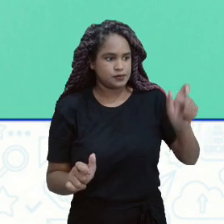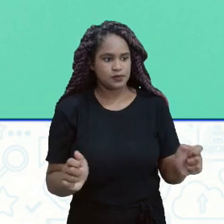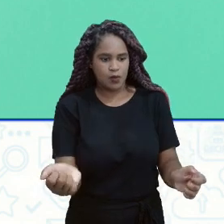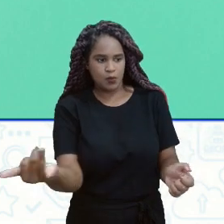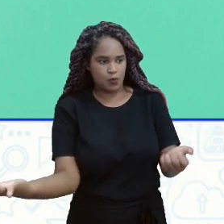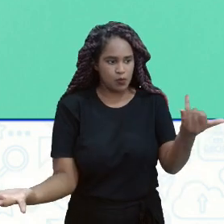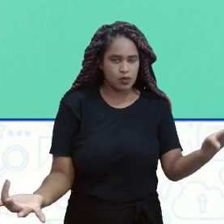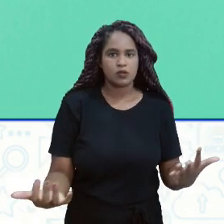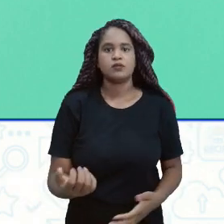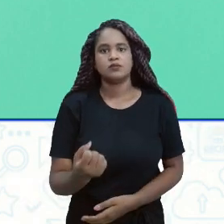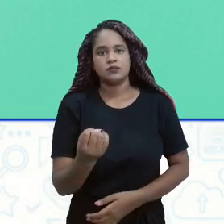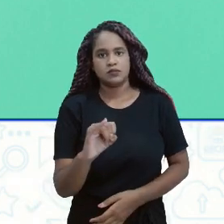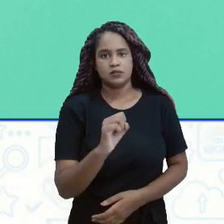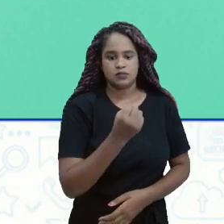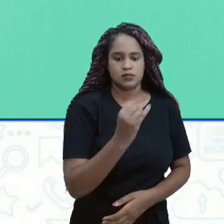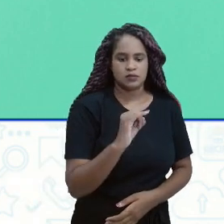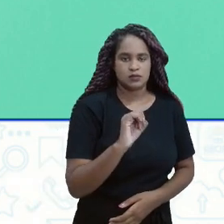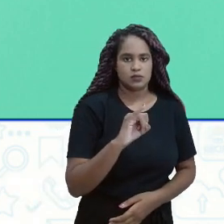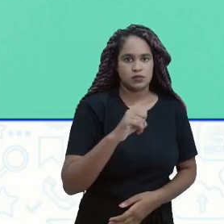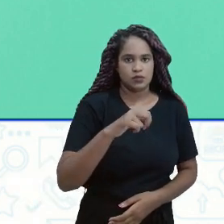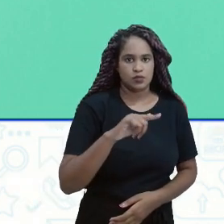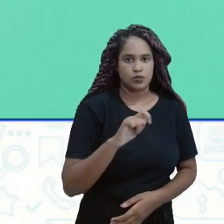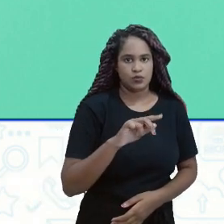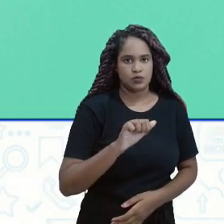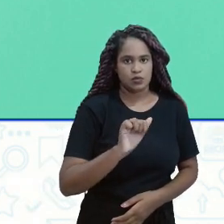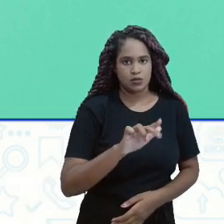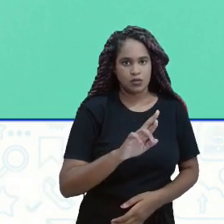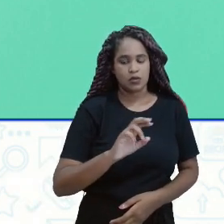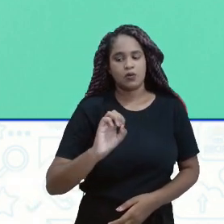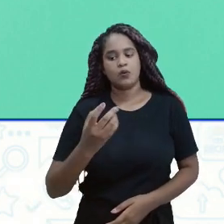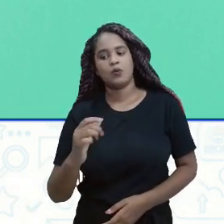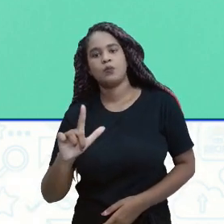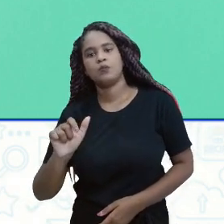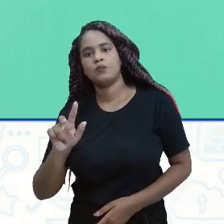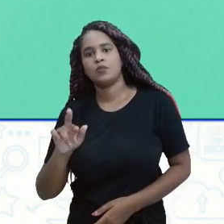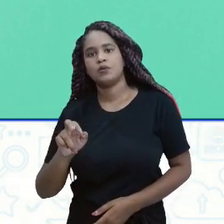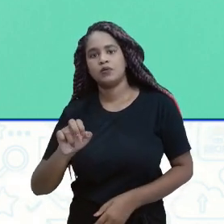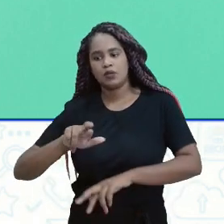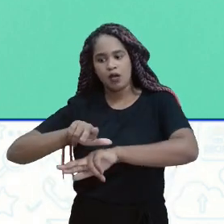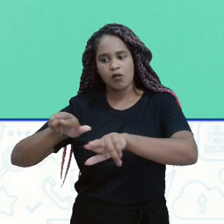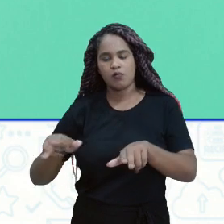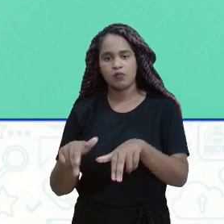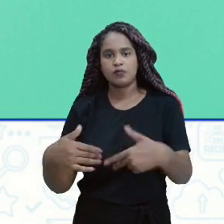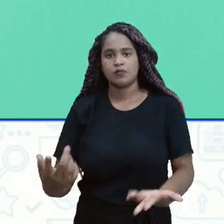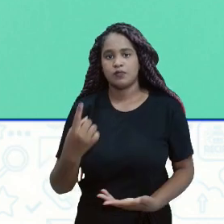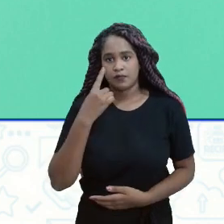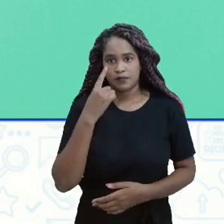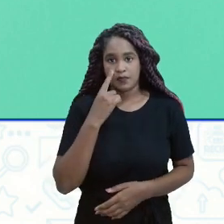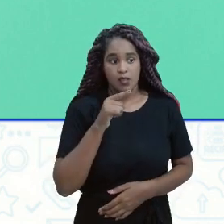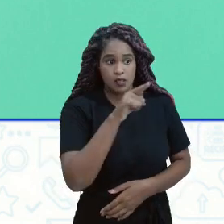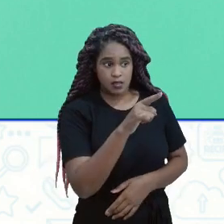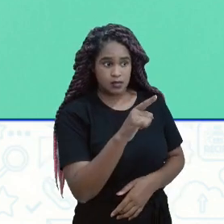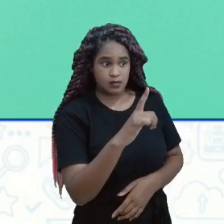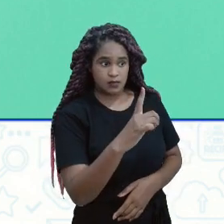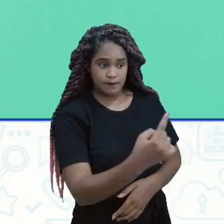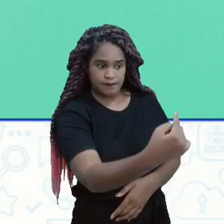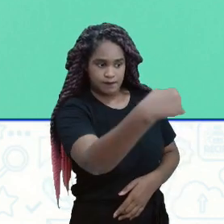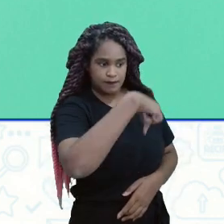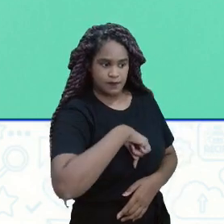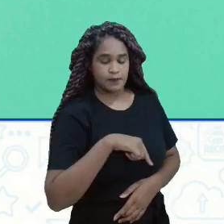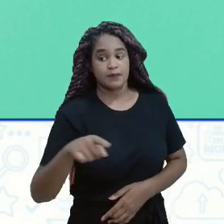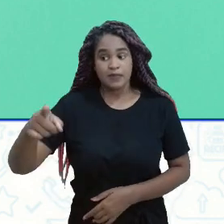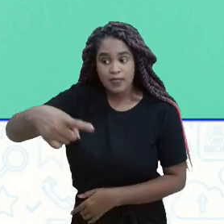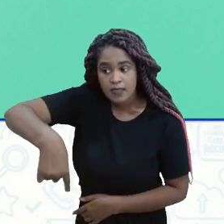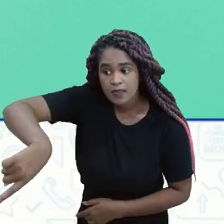no singular, nem no plural. Mesma coisa acontece com o outro verbo, ele vem, eles vêm. O acento está marcando